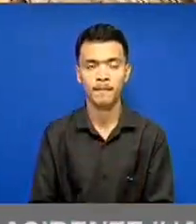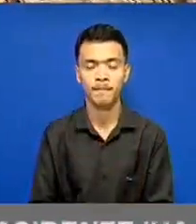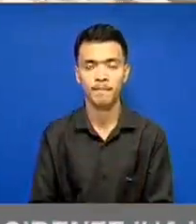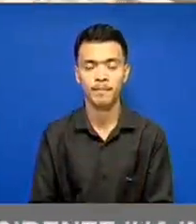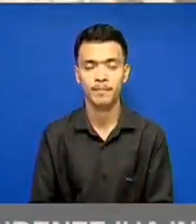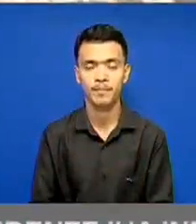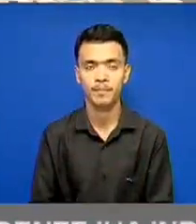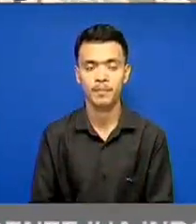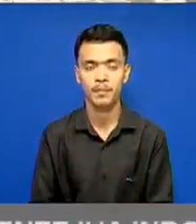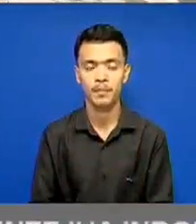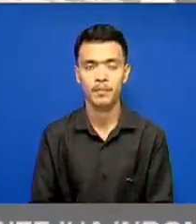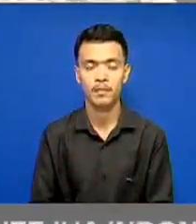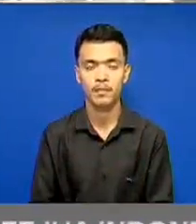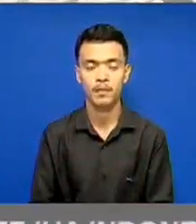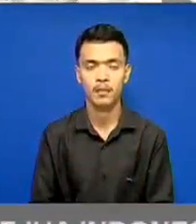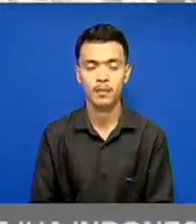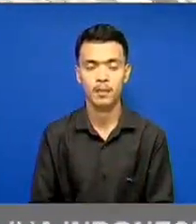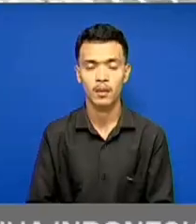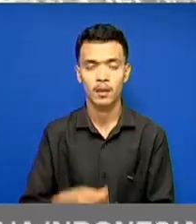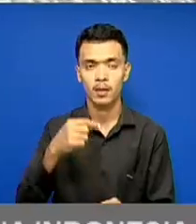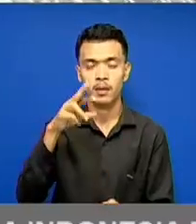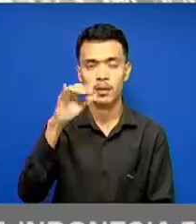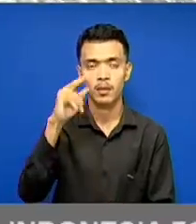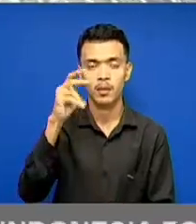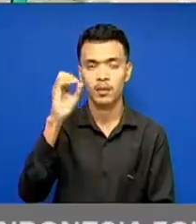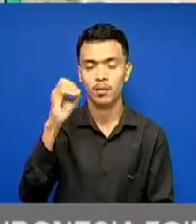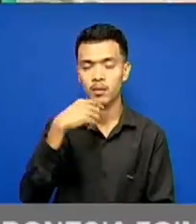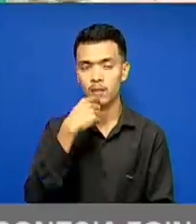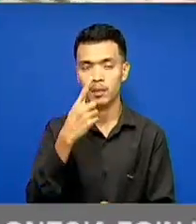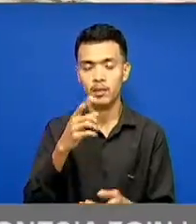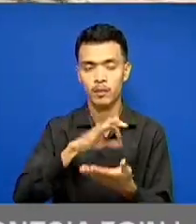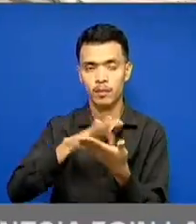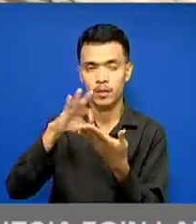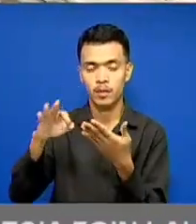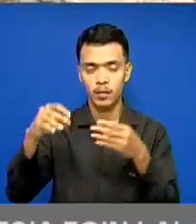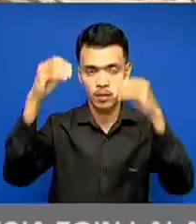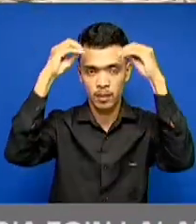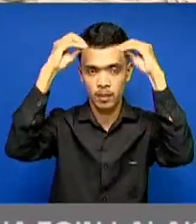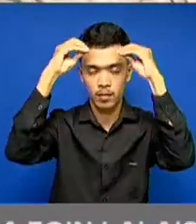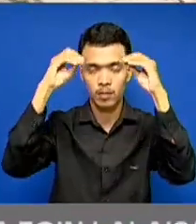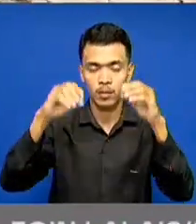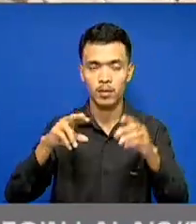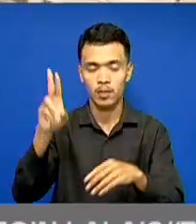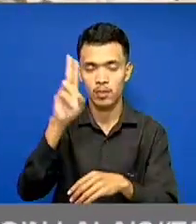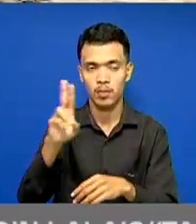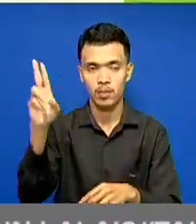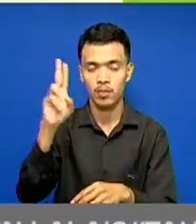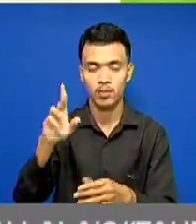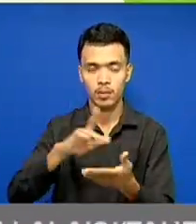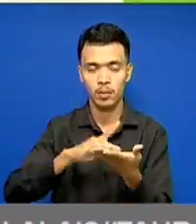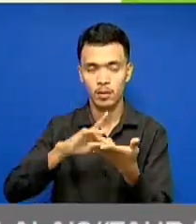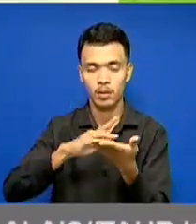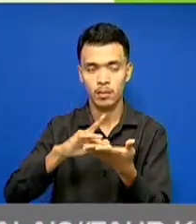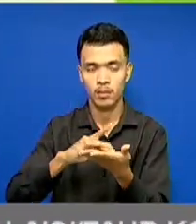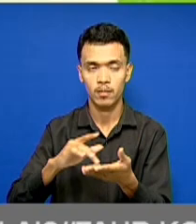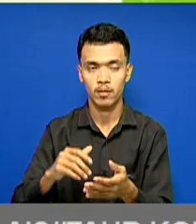Inovação Tecnologia pós-coileta, Gregório Quintão Hateten, formação né, anorem com a maneira de utilizar adubo.